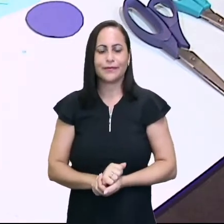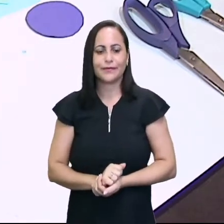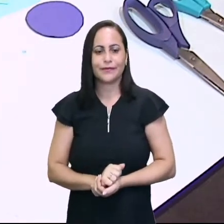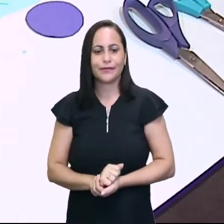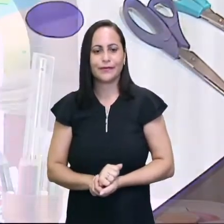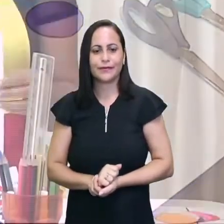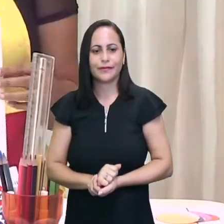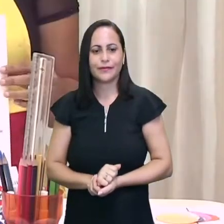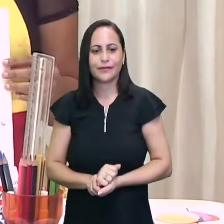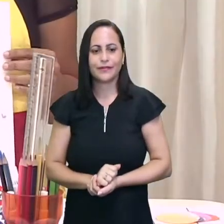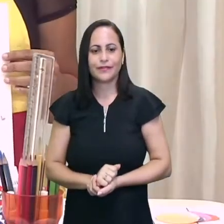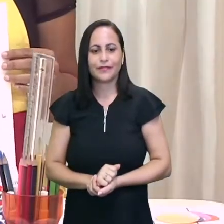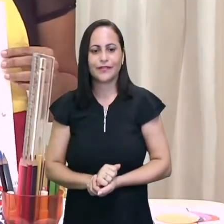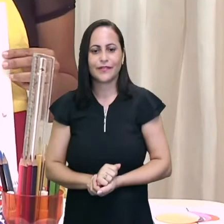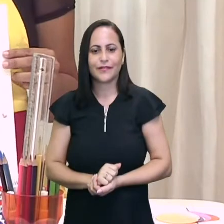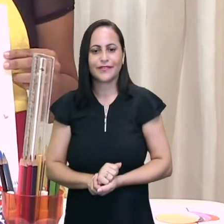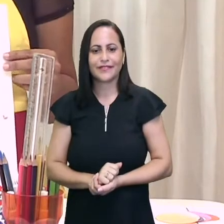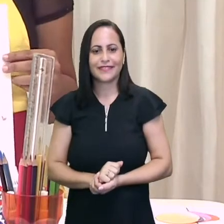seu.